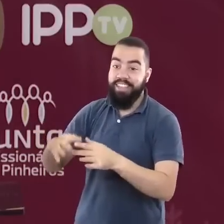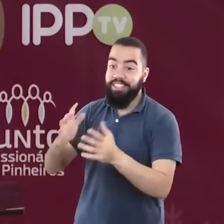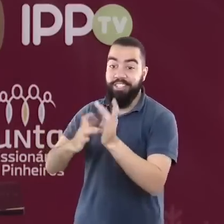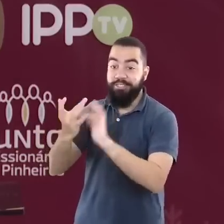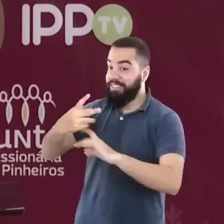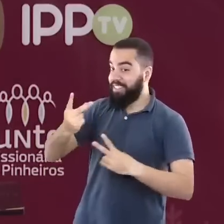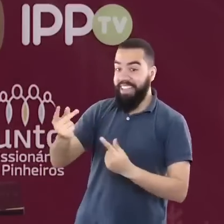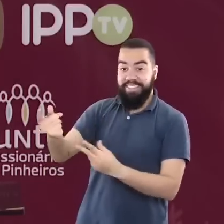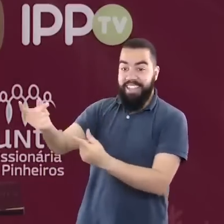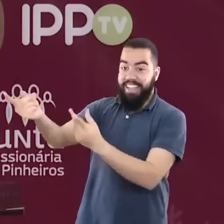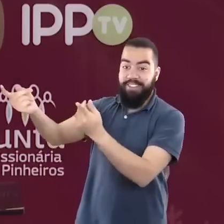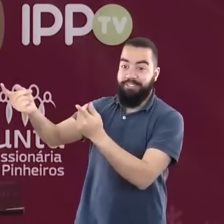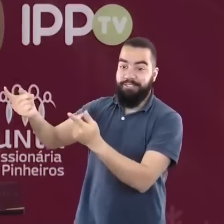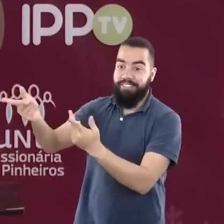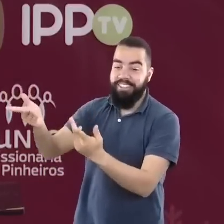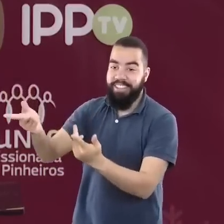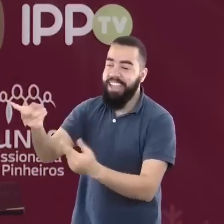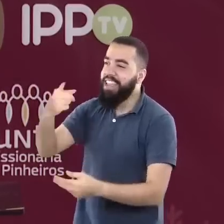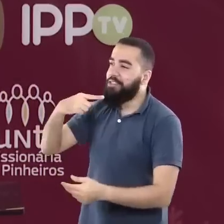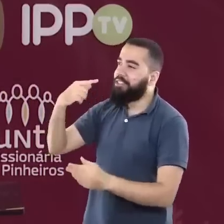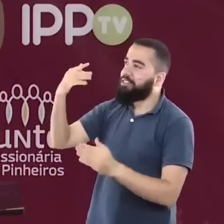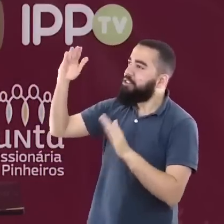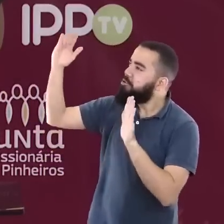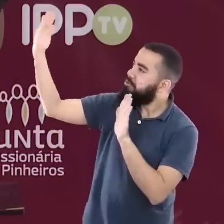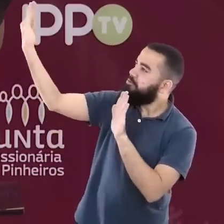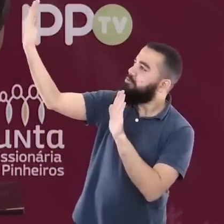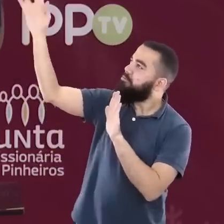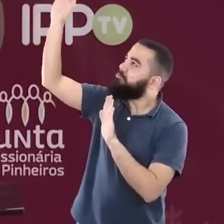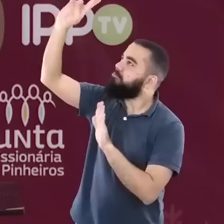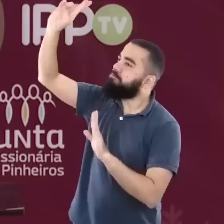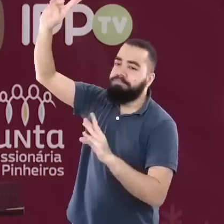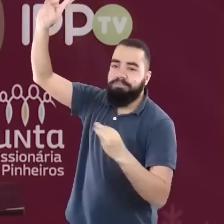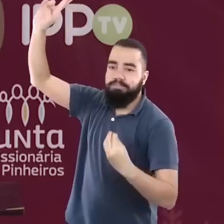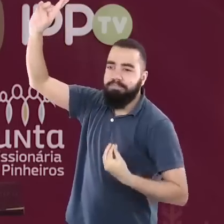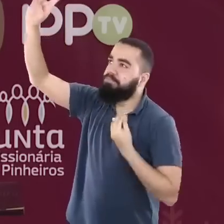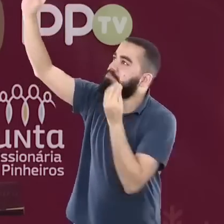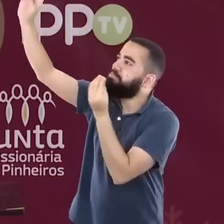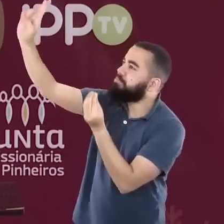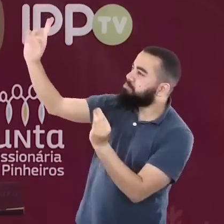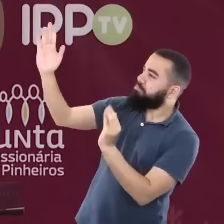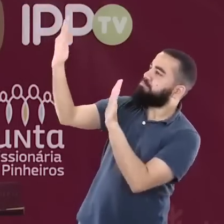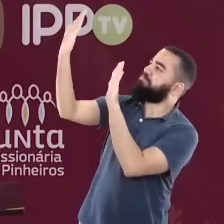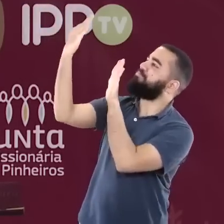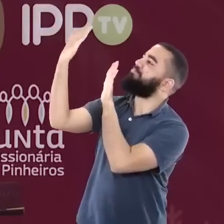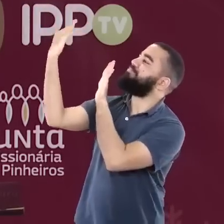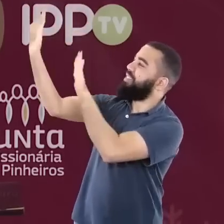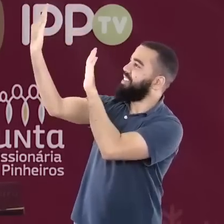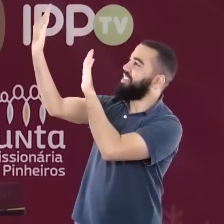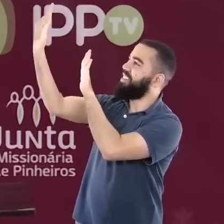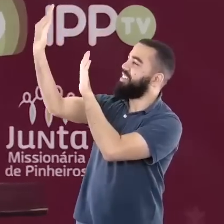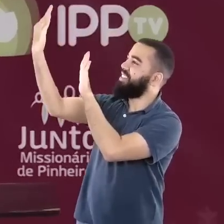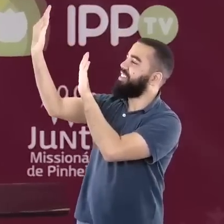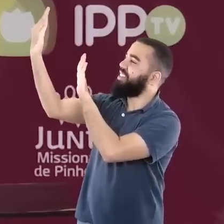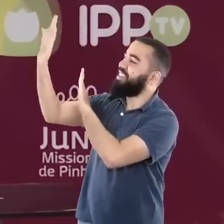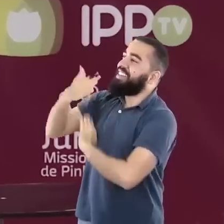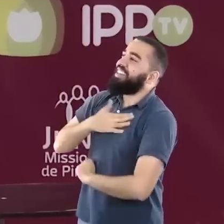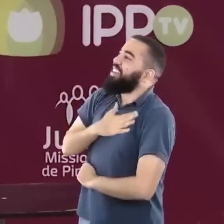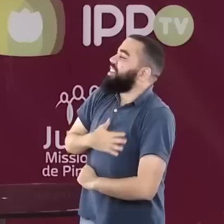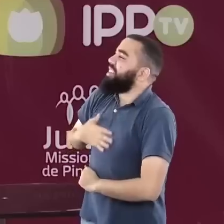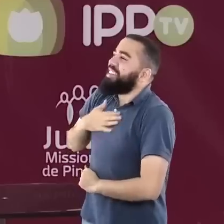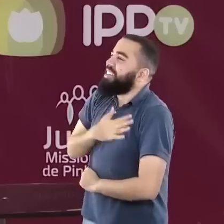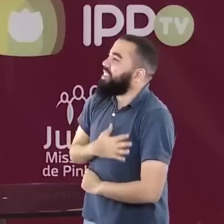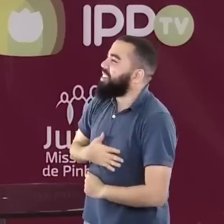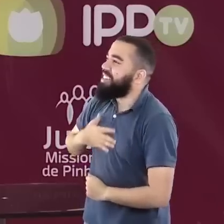ele é quem vamos contemplar Face a Face e nele nos deitarmos para sempre e sempre